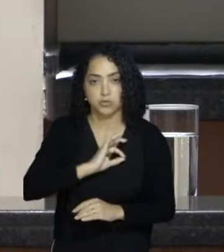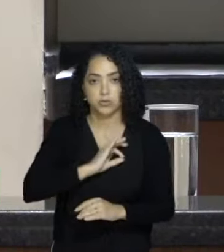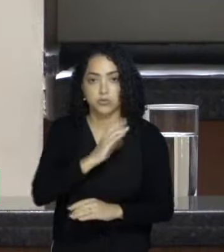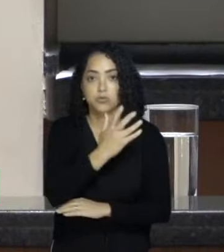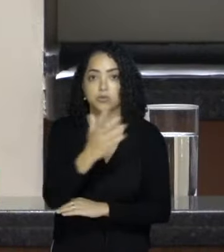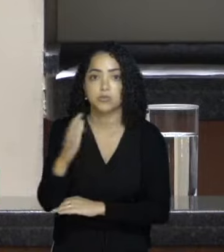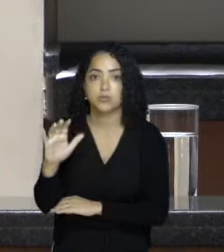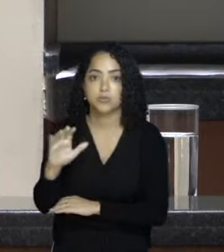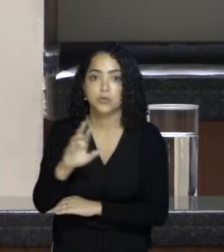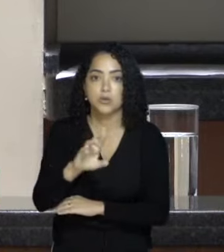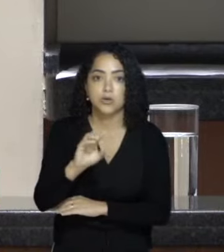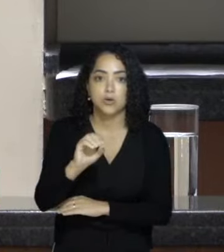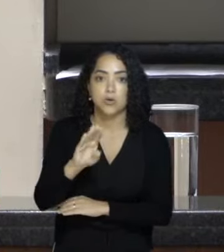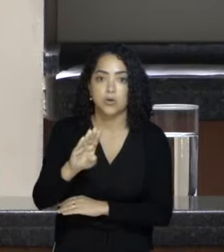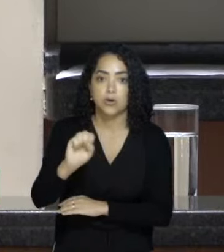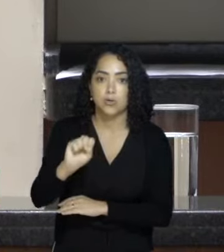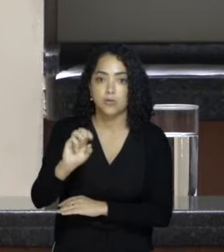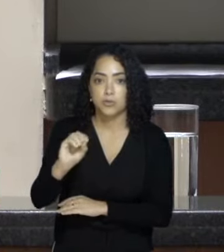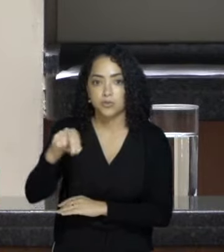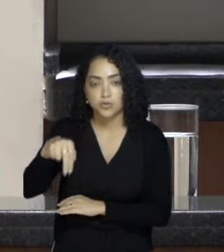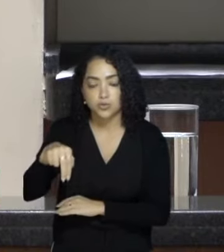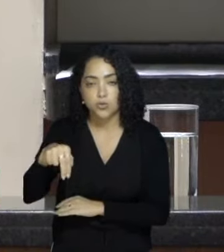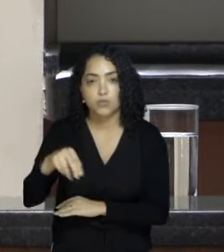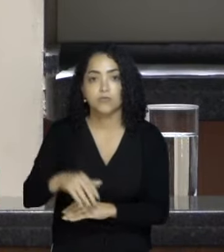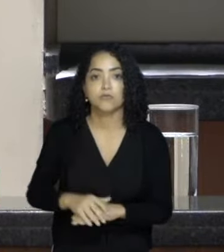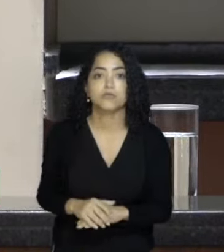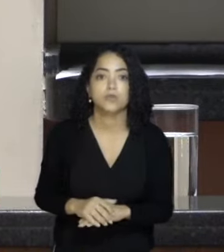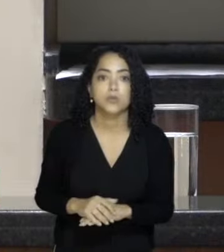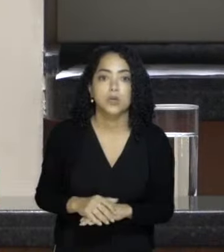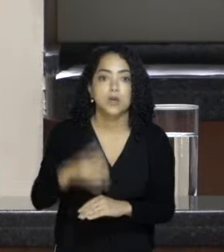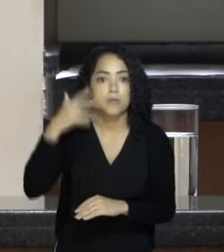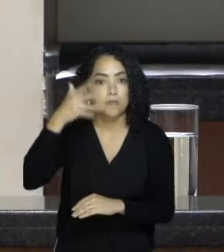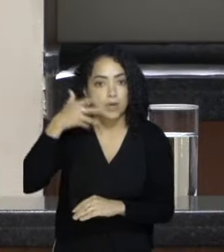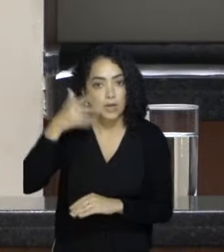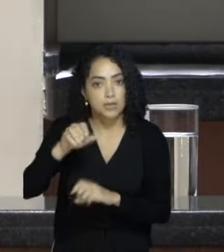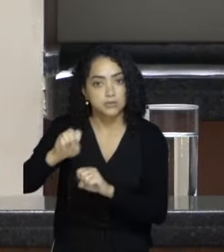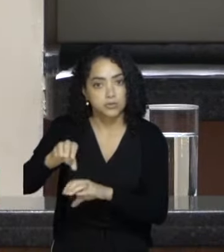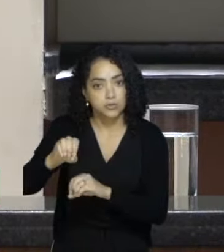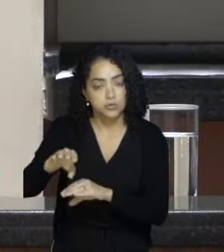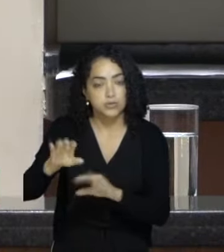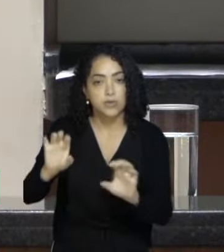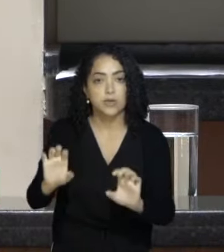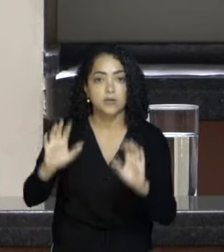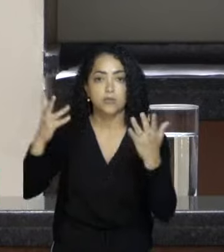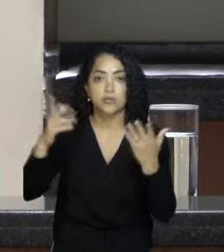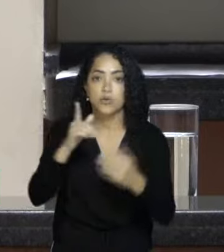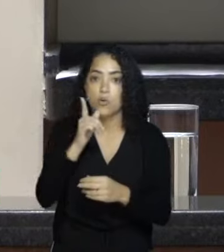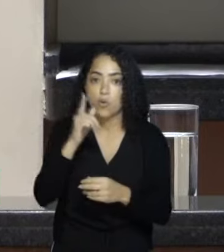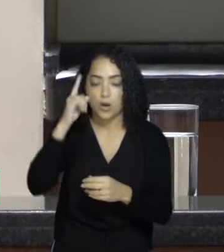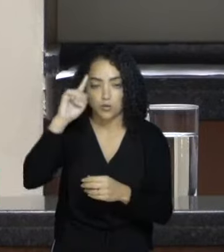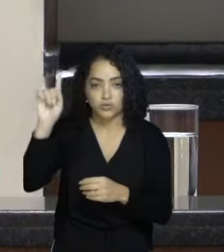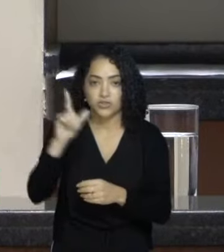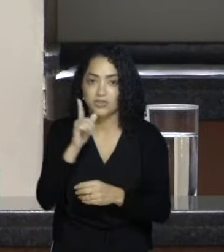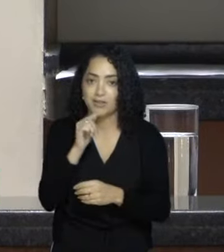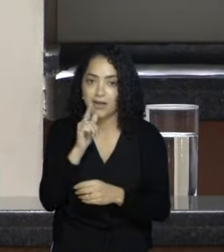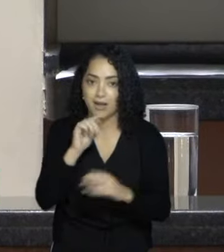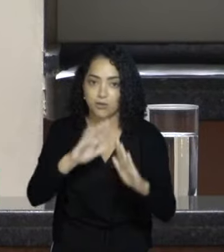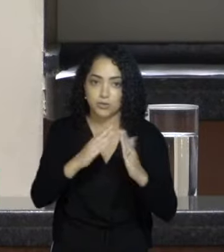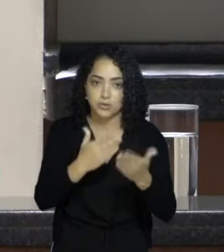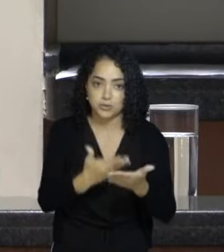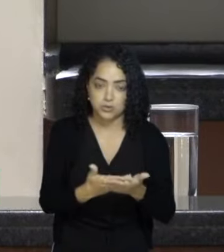senhor Robson Xavier Neves, pela realização de uma palestra educativa em comemoração ao Dia da Água na Escola Núcleo Municipal